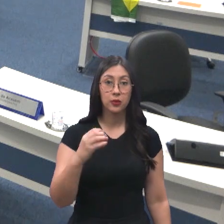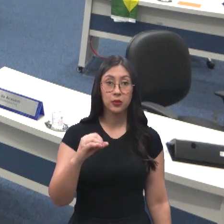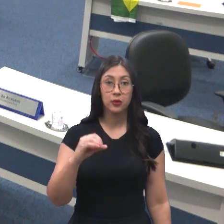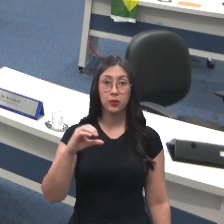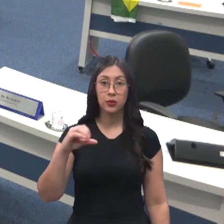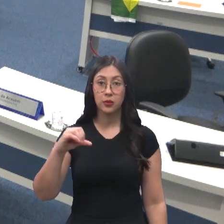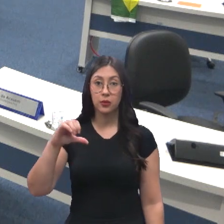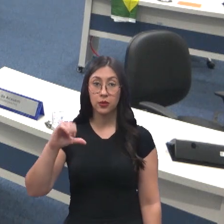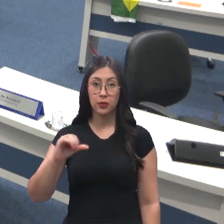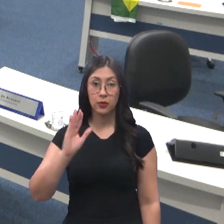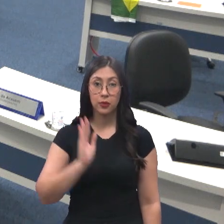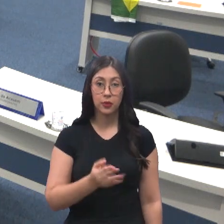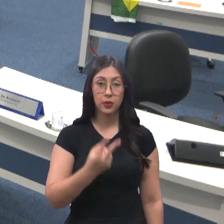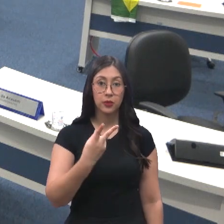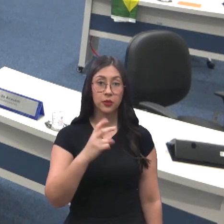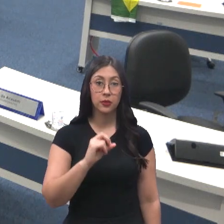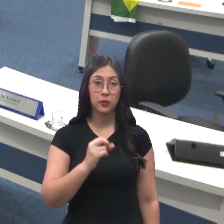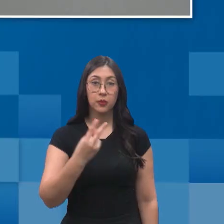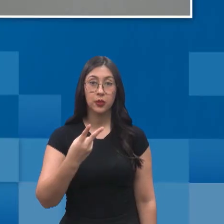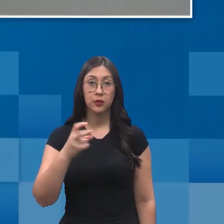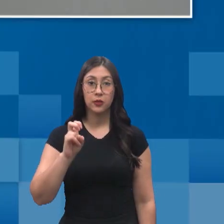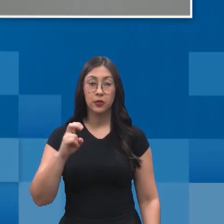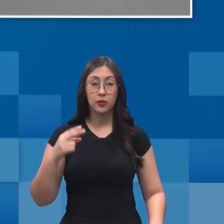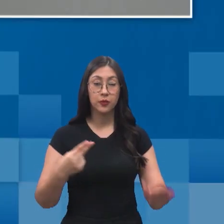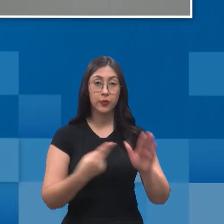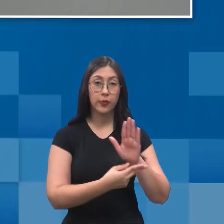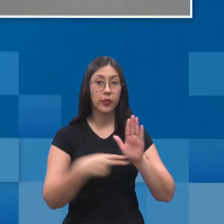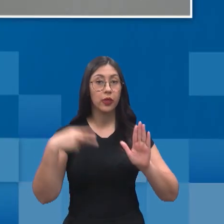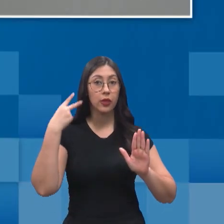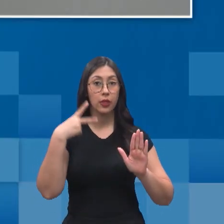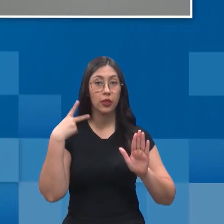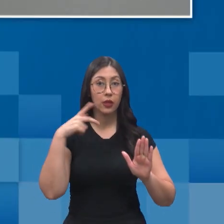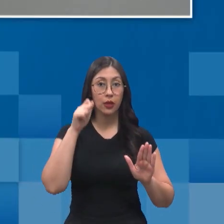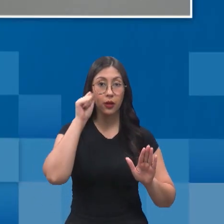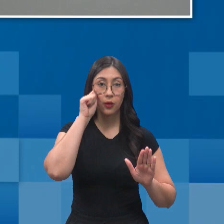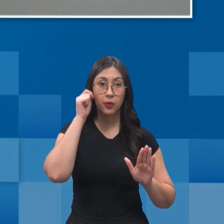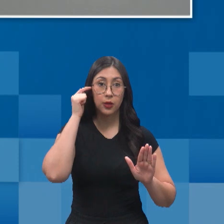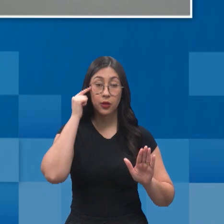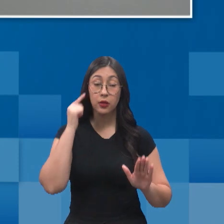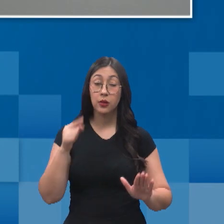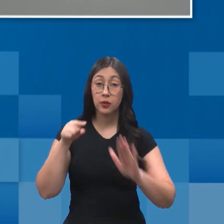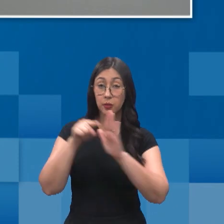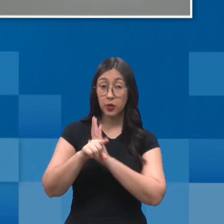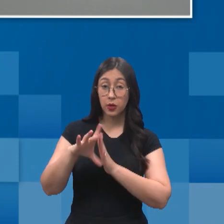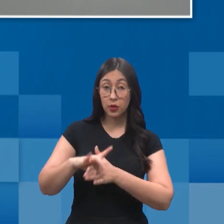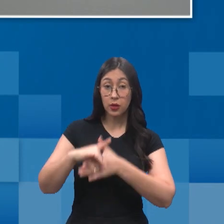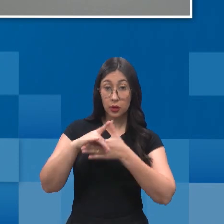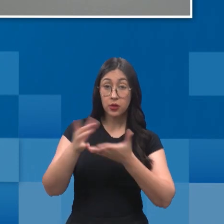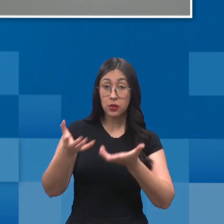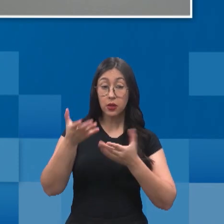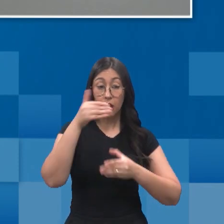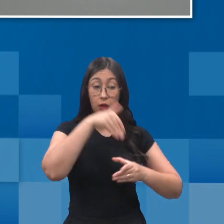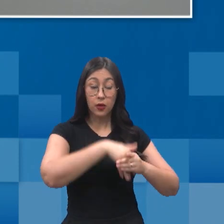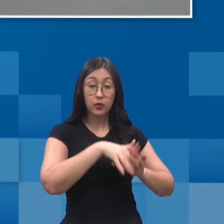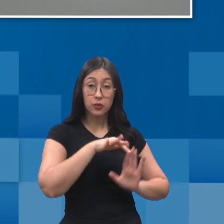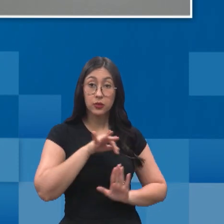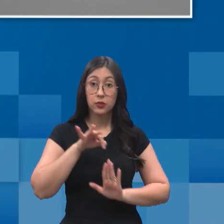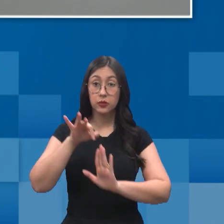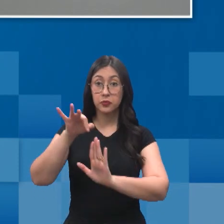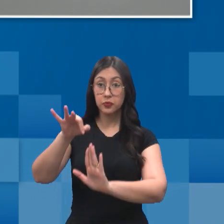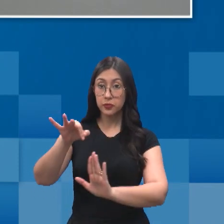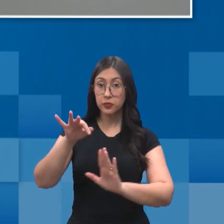1009/2025, de autoria da vereadora Amélia Naon. Consulta a liderança e desejo de caminhar o voto.